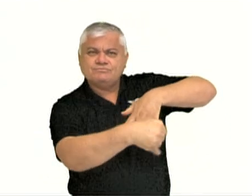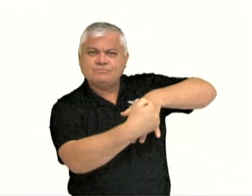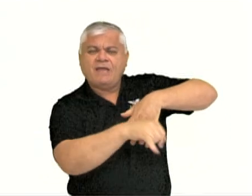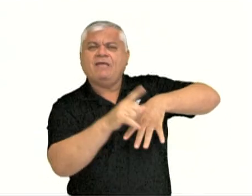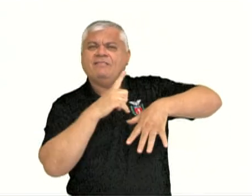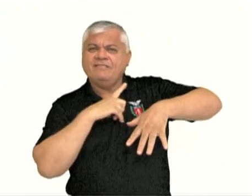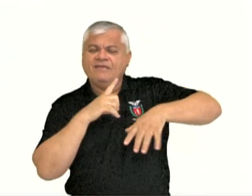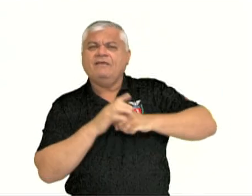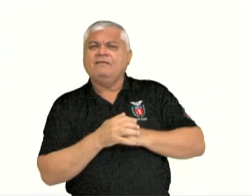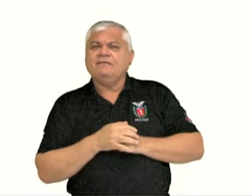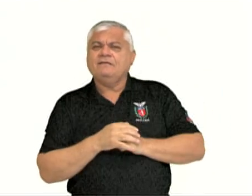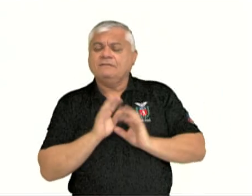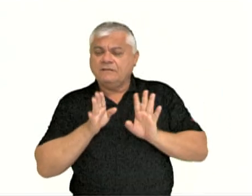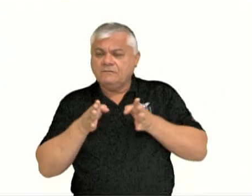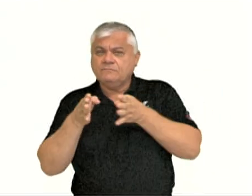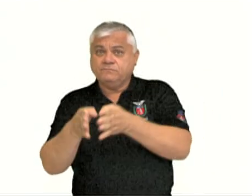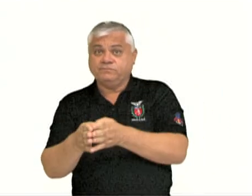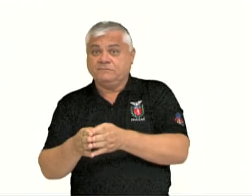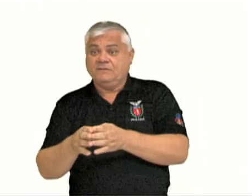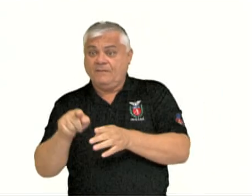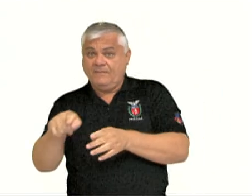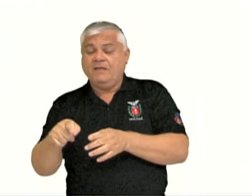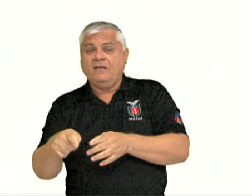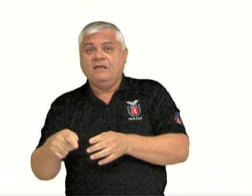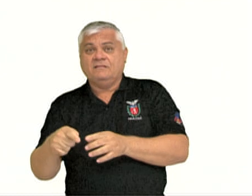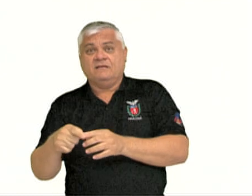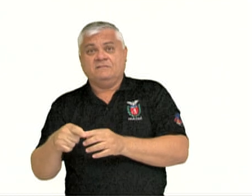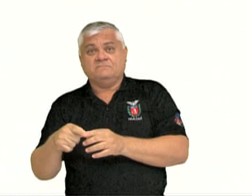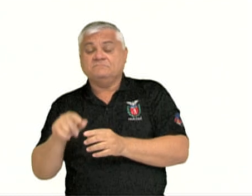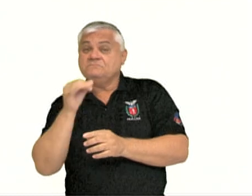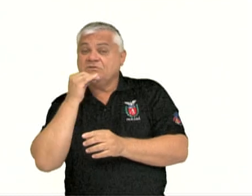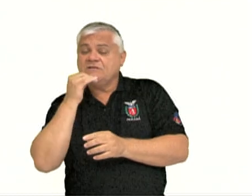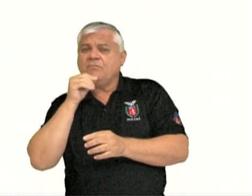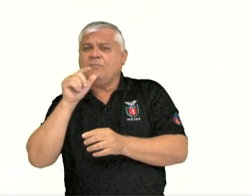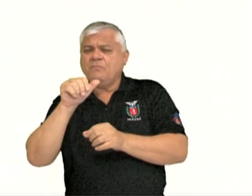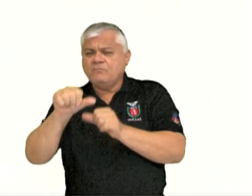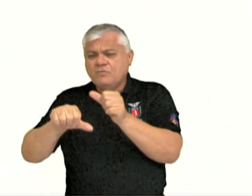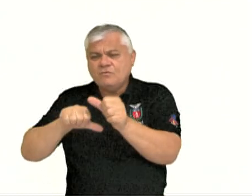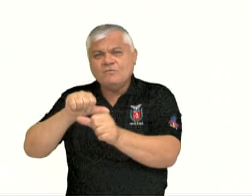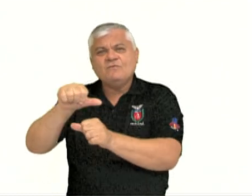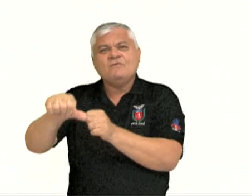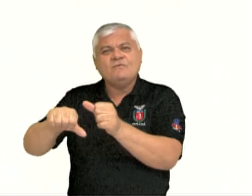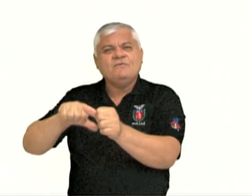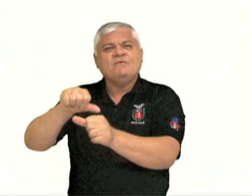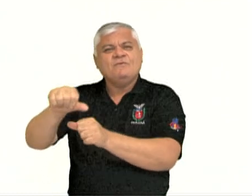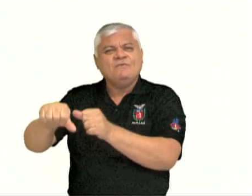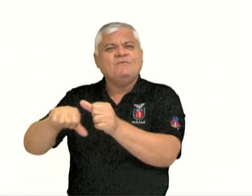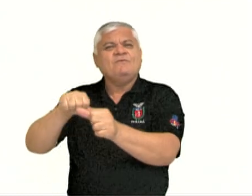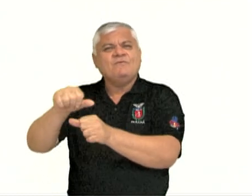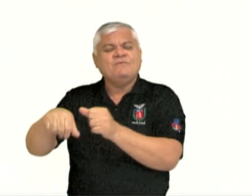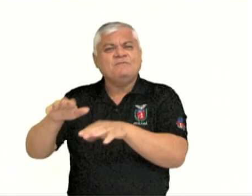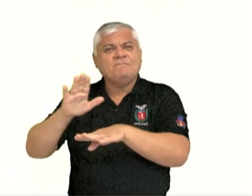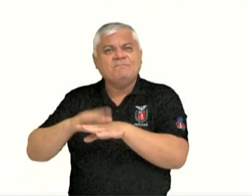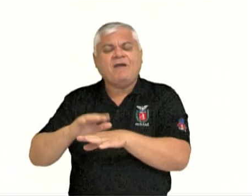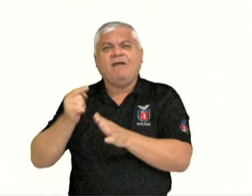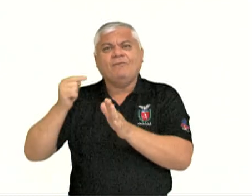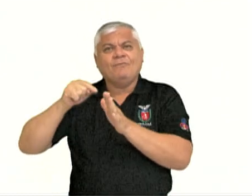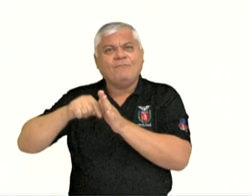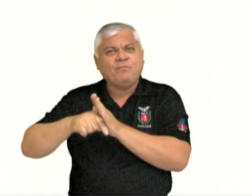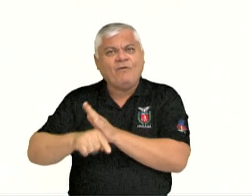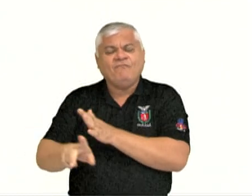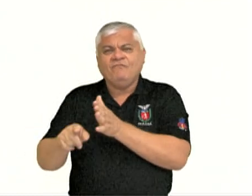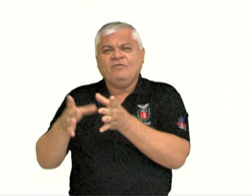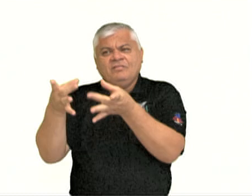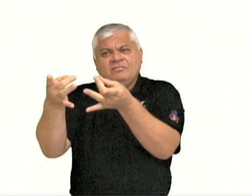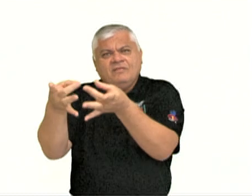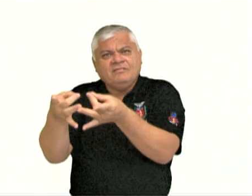gente chegar nas plantas superiores, a gente vai ver que esses tecidos representam aí, né, uma complexidade maior e vão ser